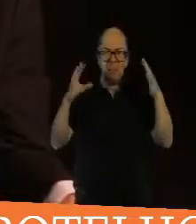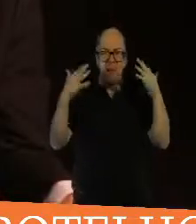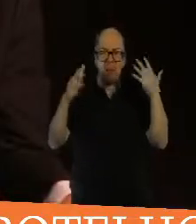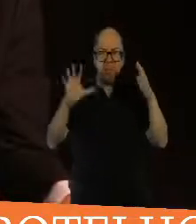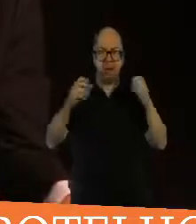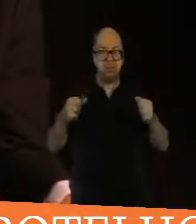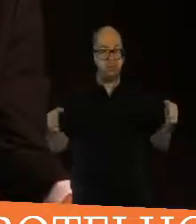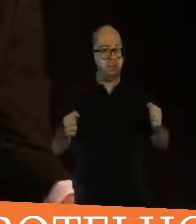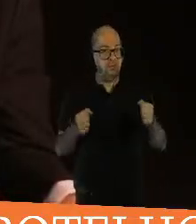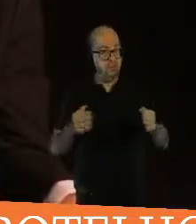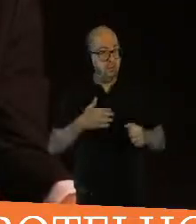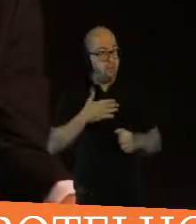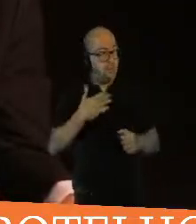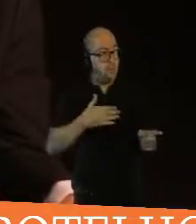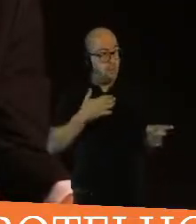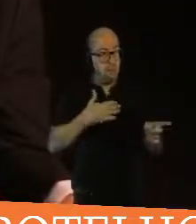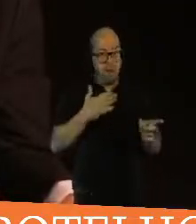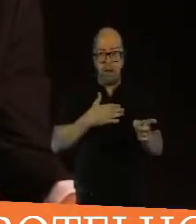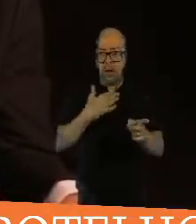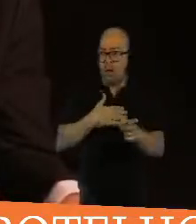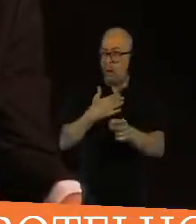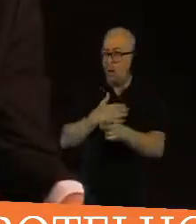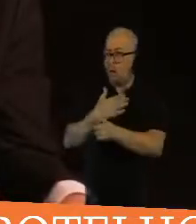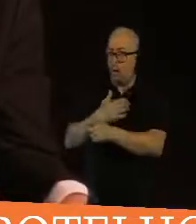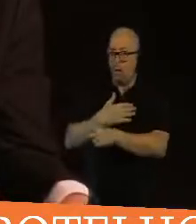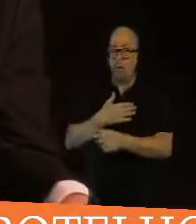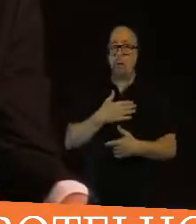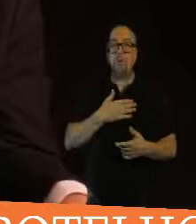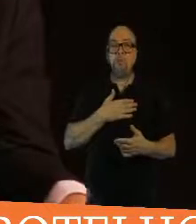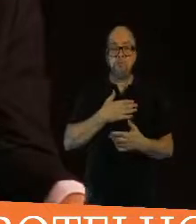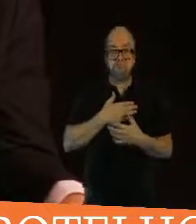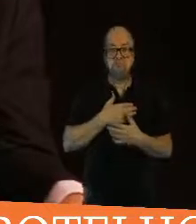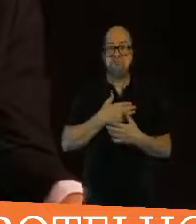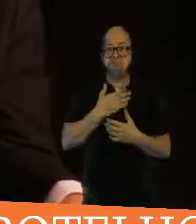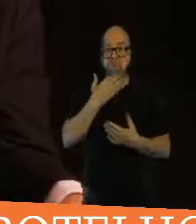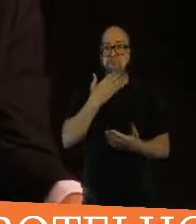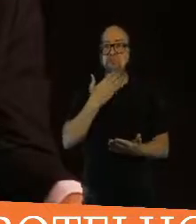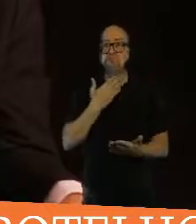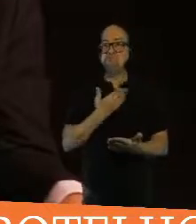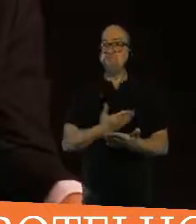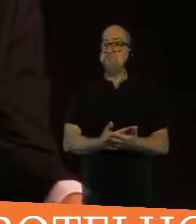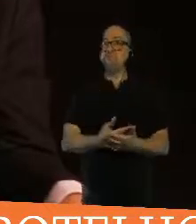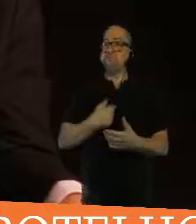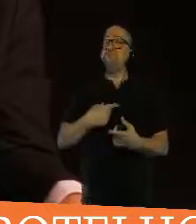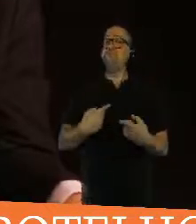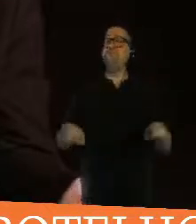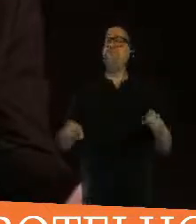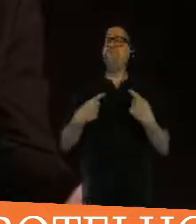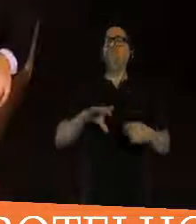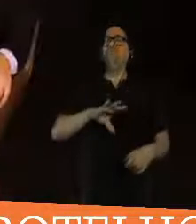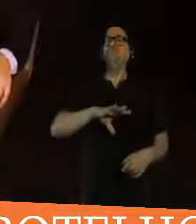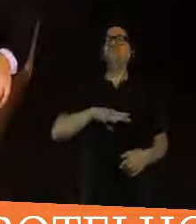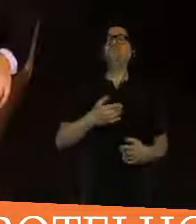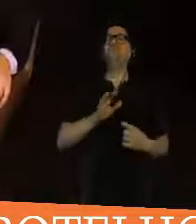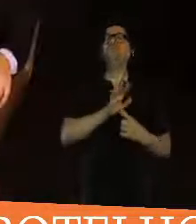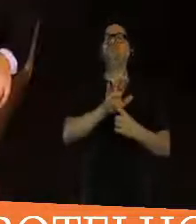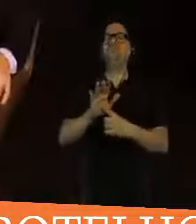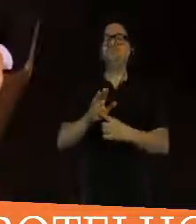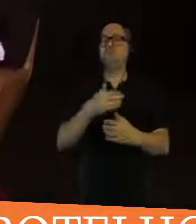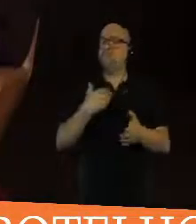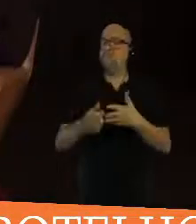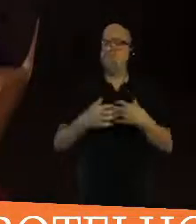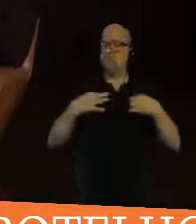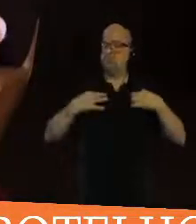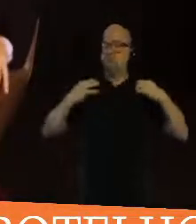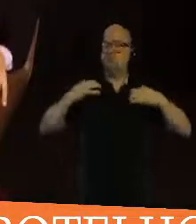assim, poxa, eu vou fazer a minha música. Né? E ele teve toda uma característica de popstar, né? Ele colocou a roupa do